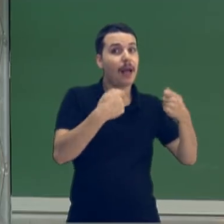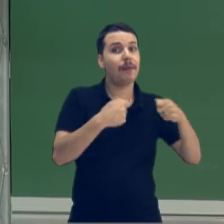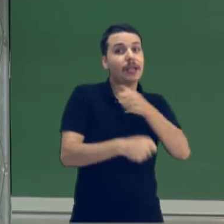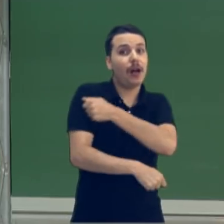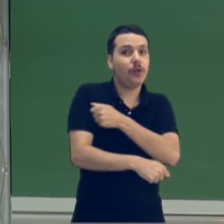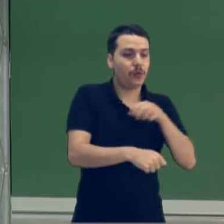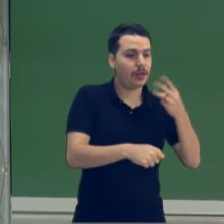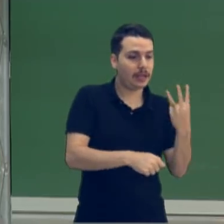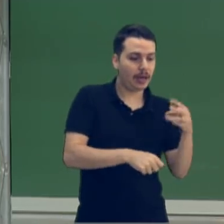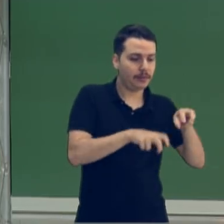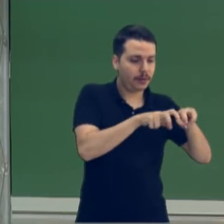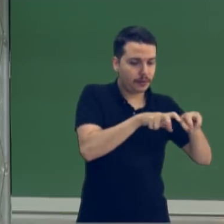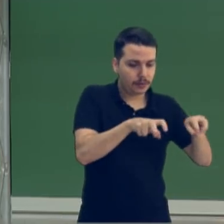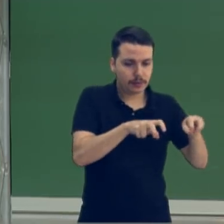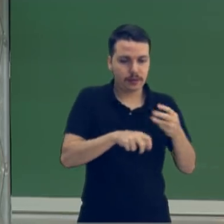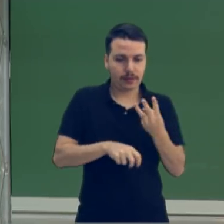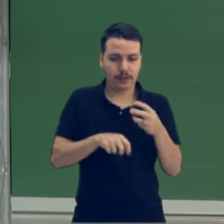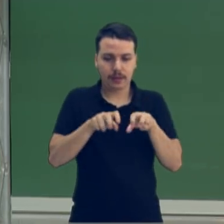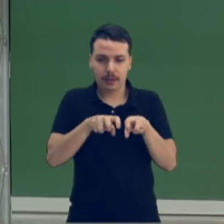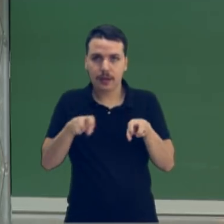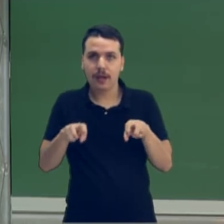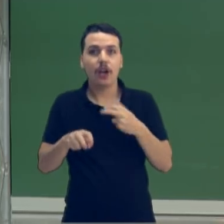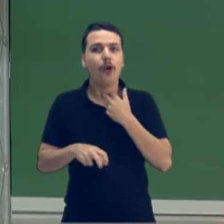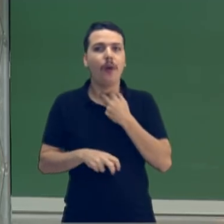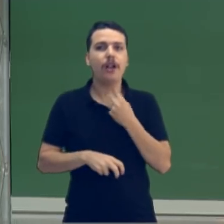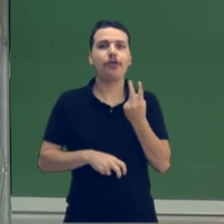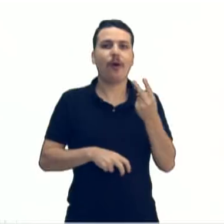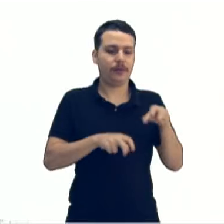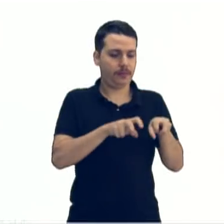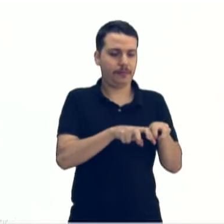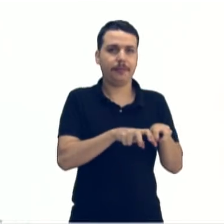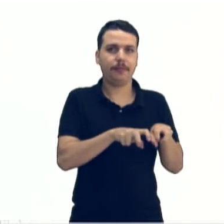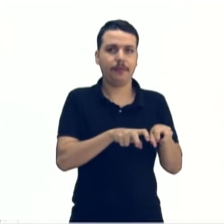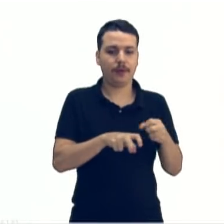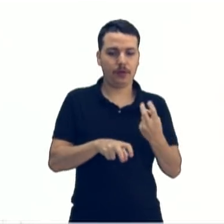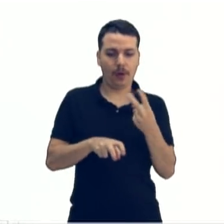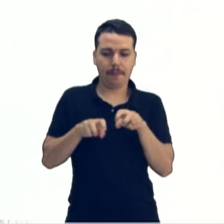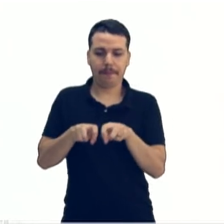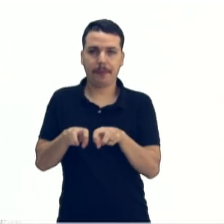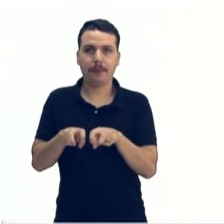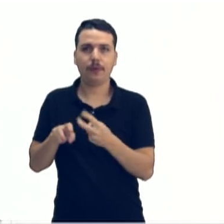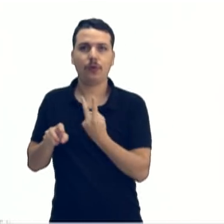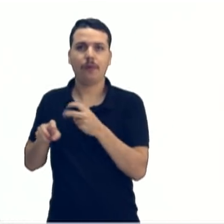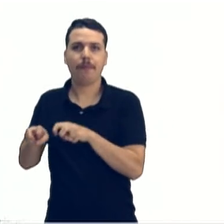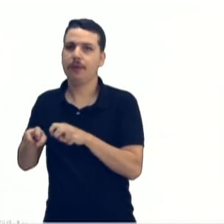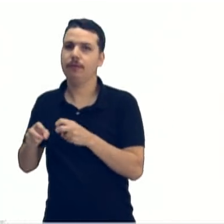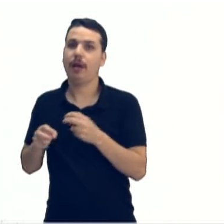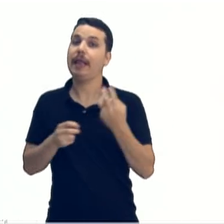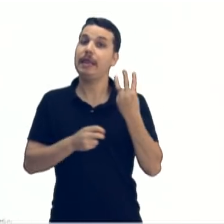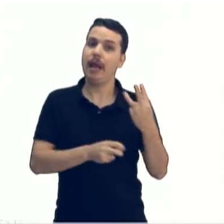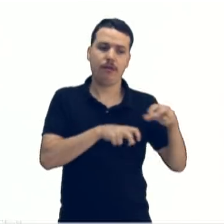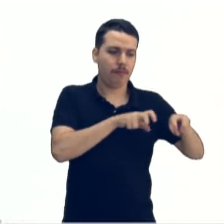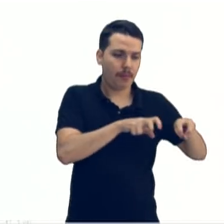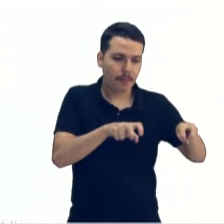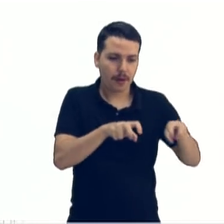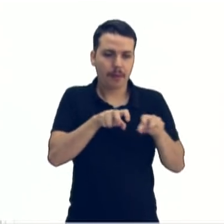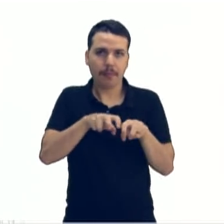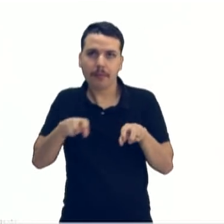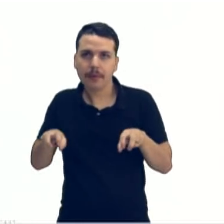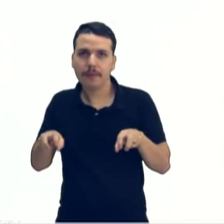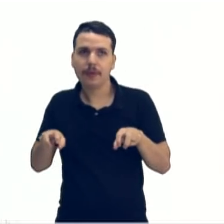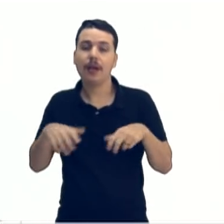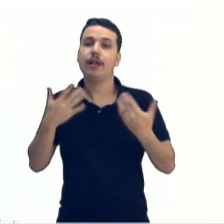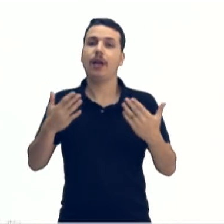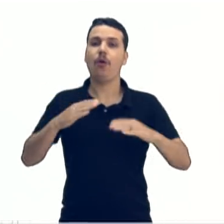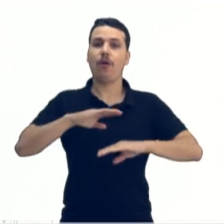3. Então, ele não abarca. Conclui-se que no Cinema 3 não será possível atender às condições que a gente já tem